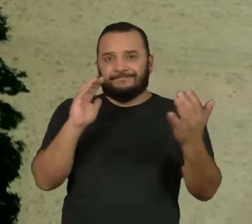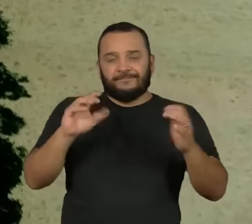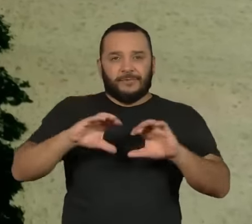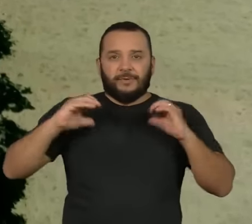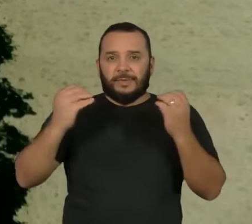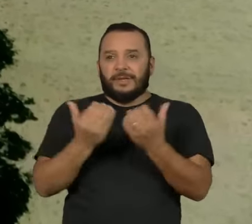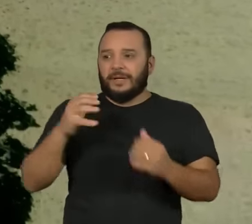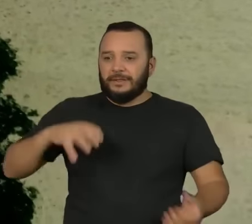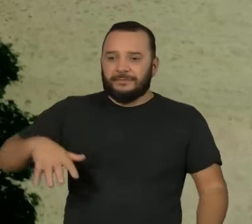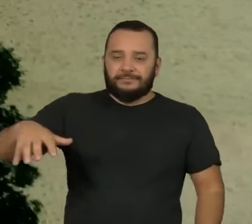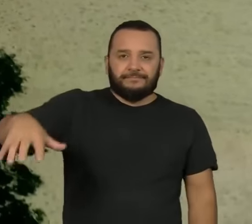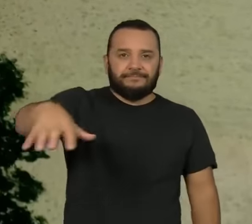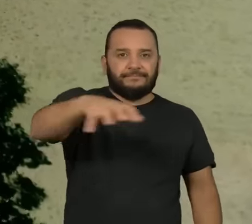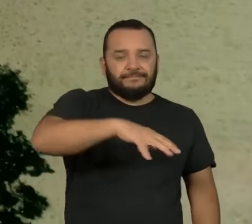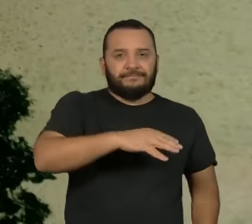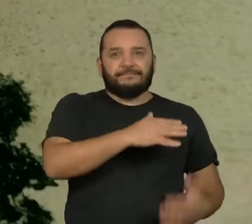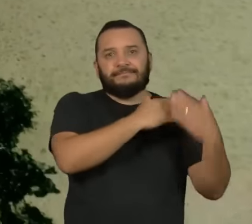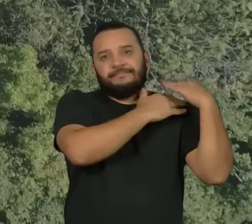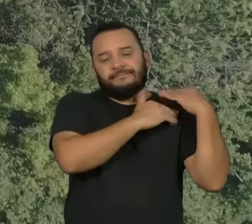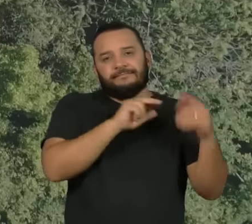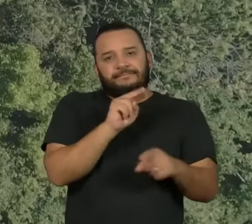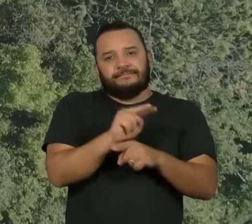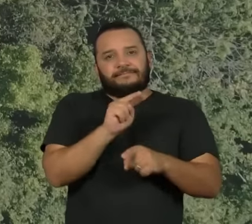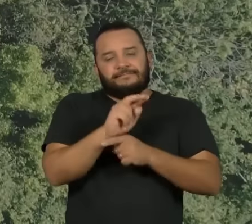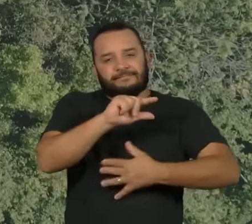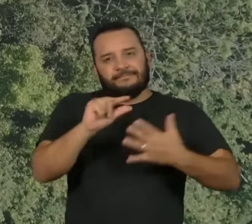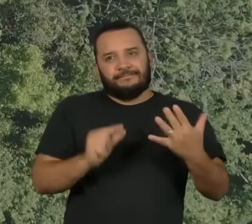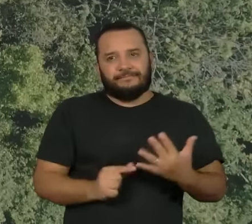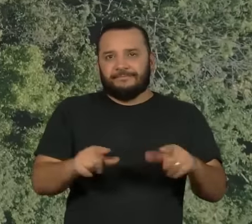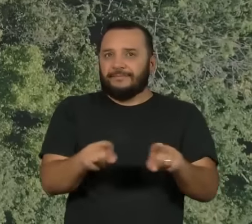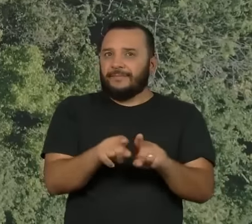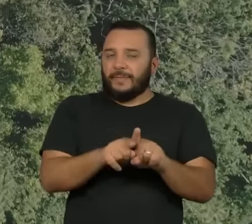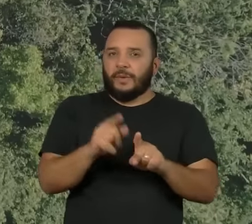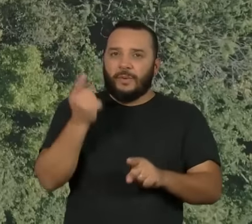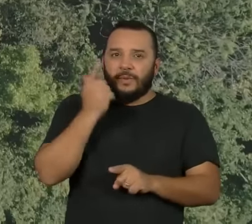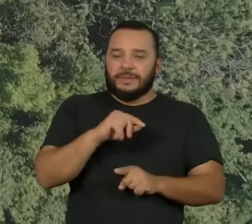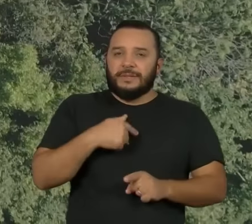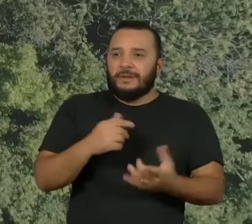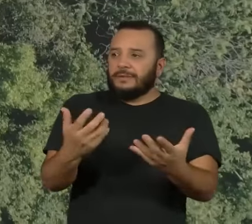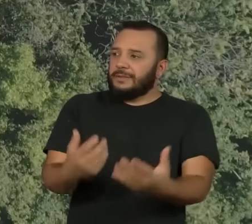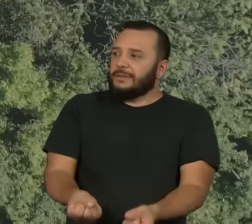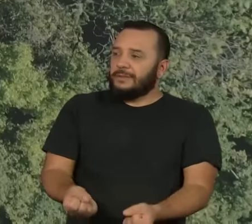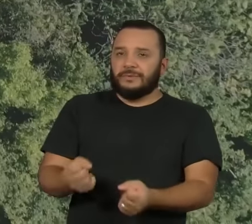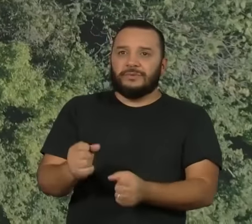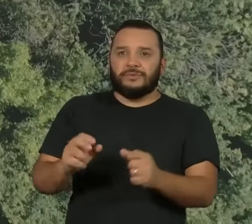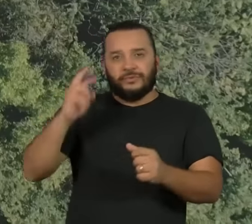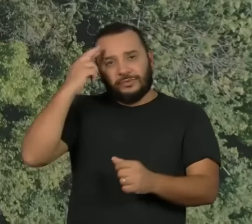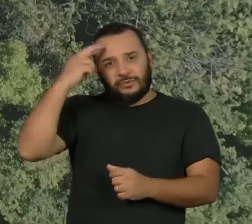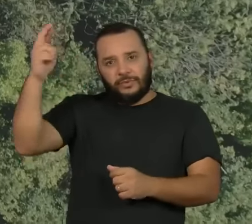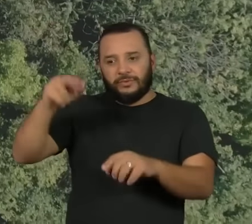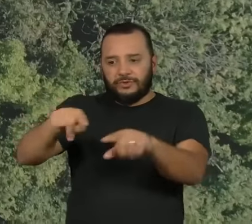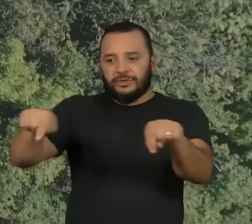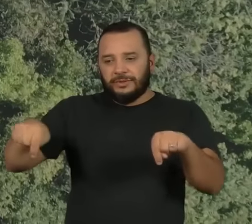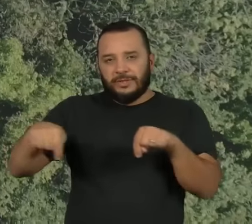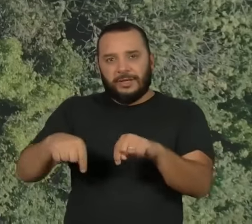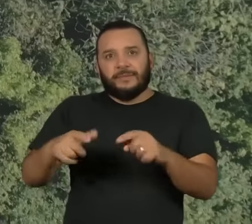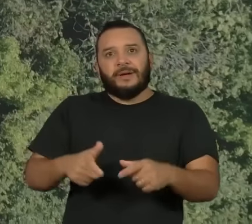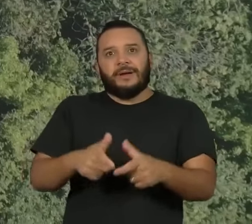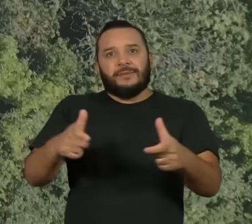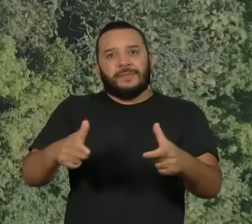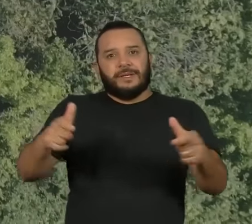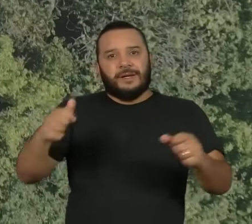locais na preservação da Mata Atlântica e tenta conseguir a adesão de novos proprietários rurais para ampliar